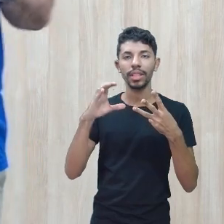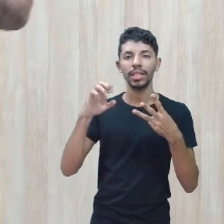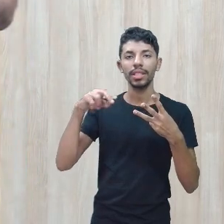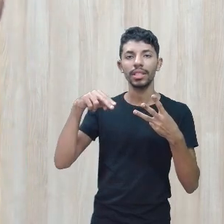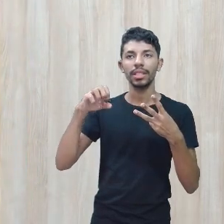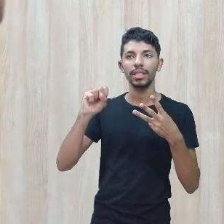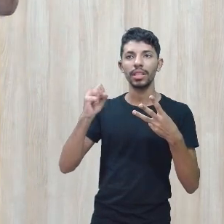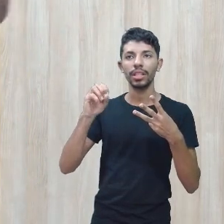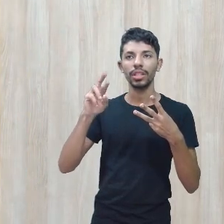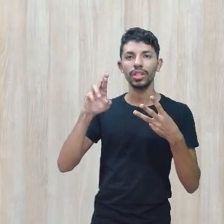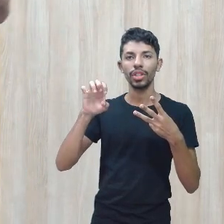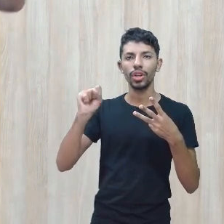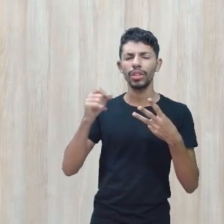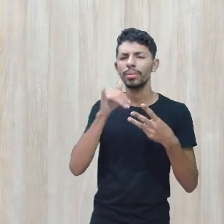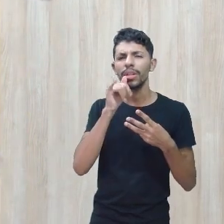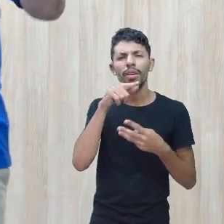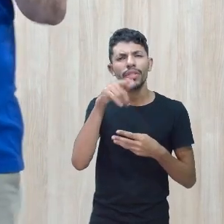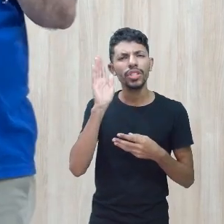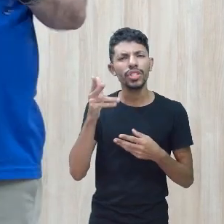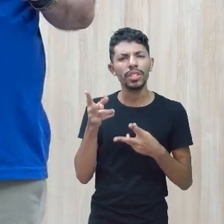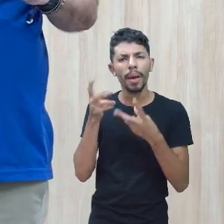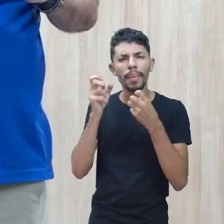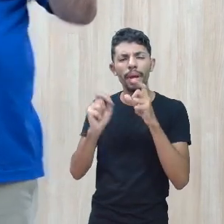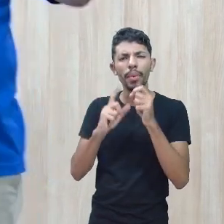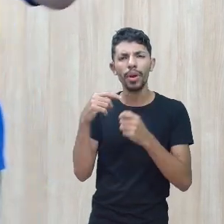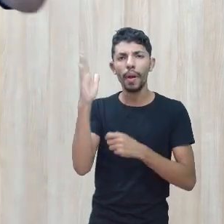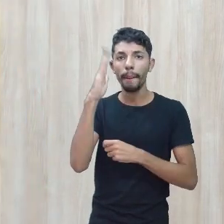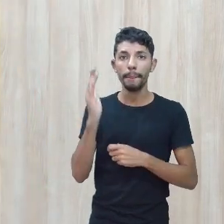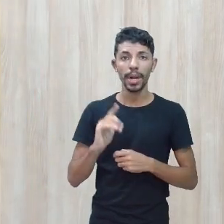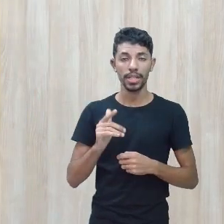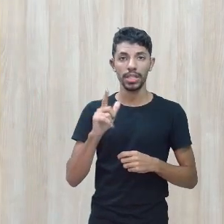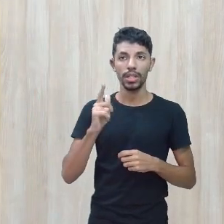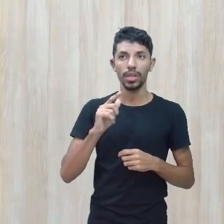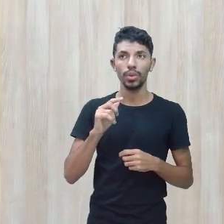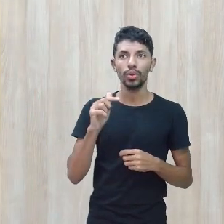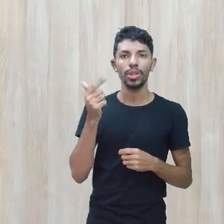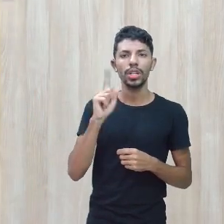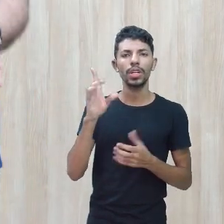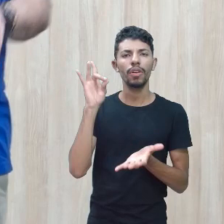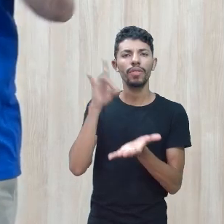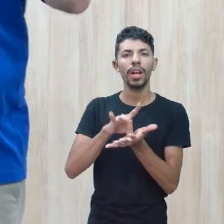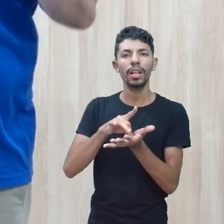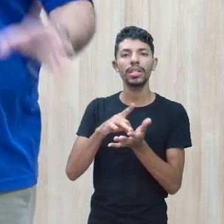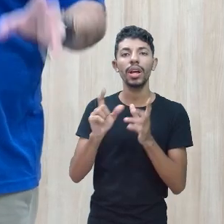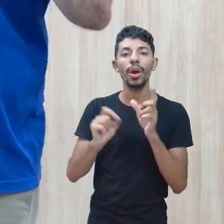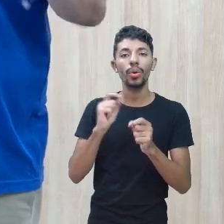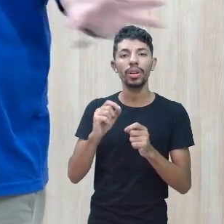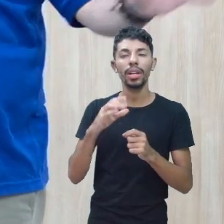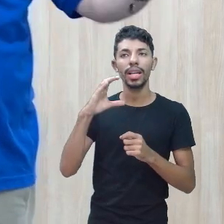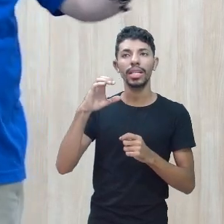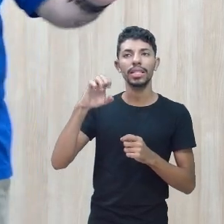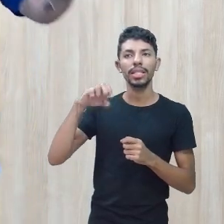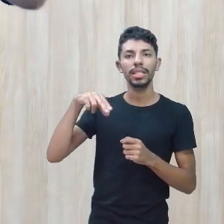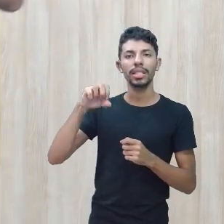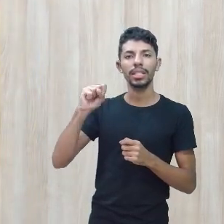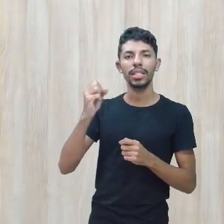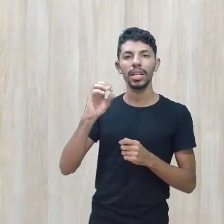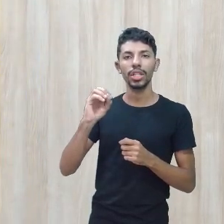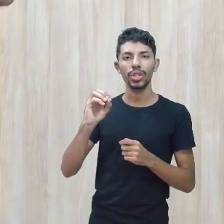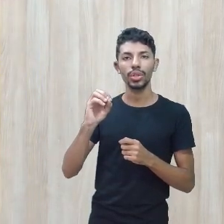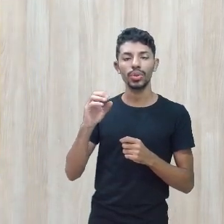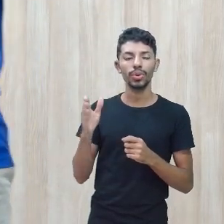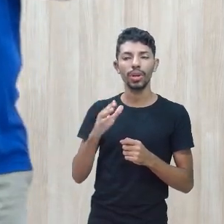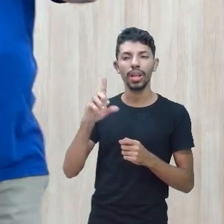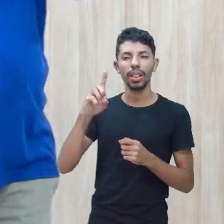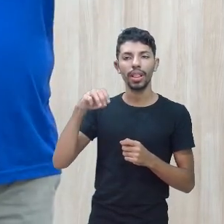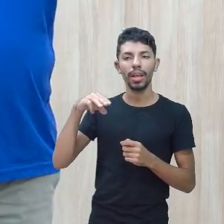por exemplo, o Brasil, há pouco tempo atrás estava se falando, o Brasil não vai realizar esse ano o censo demográfico. O que é o censo?